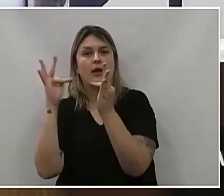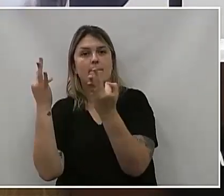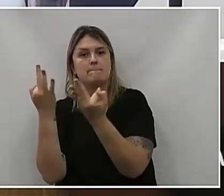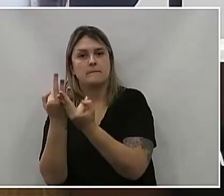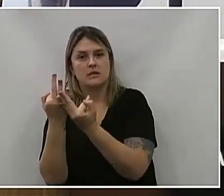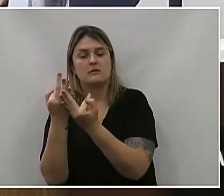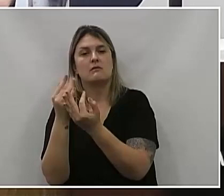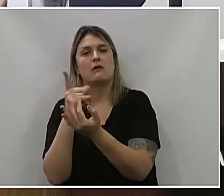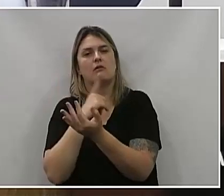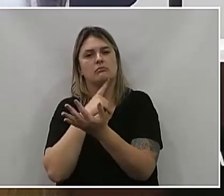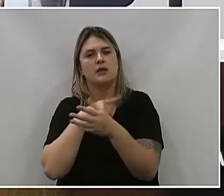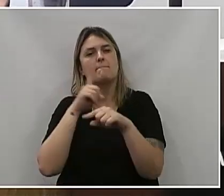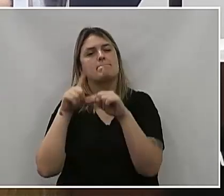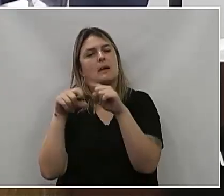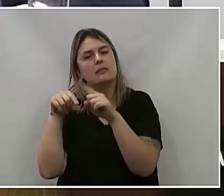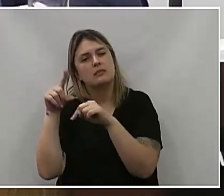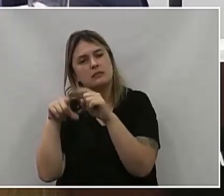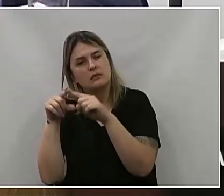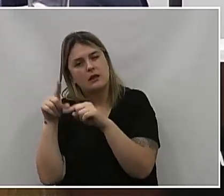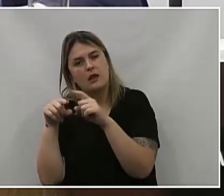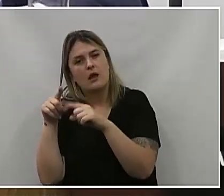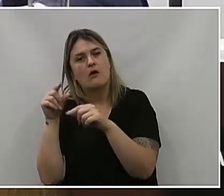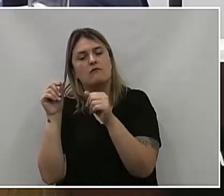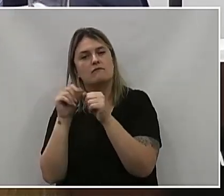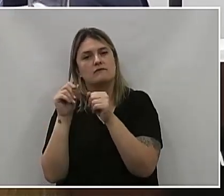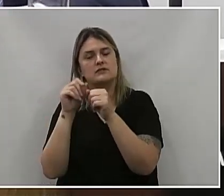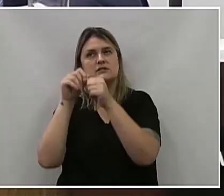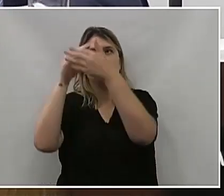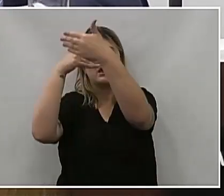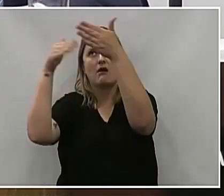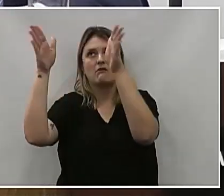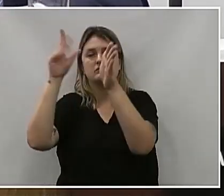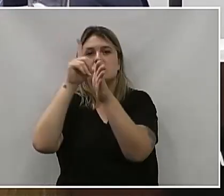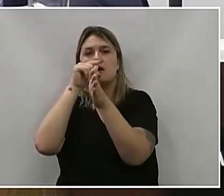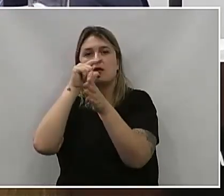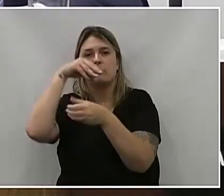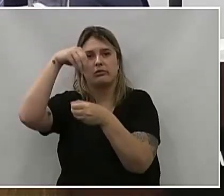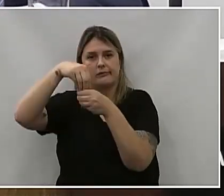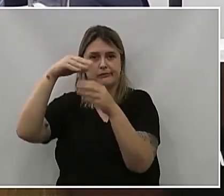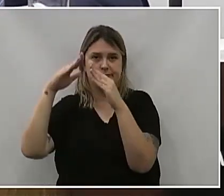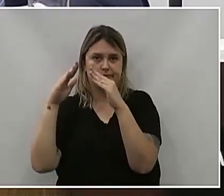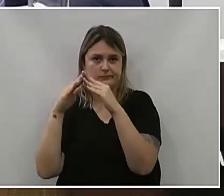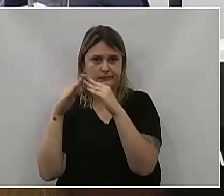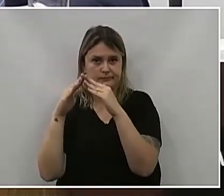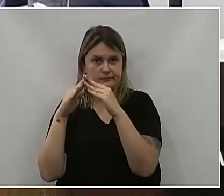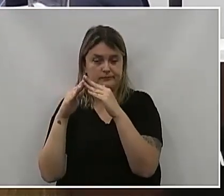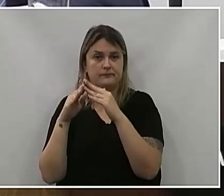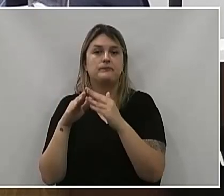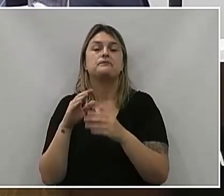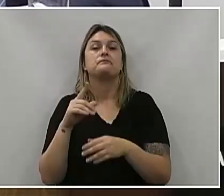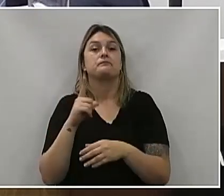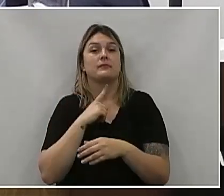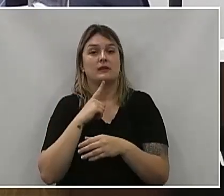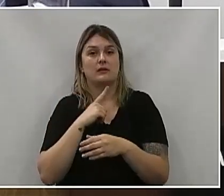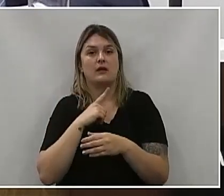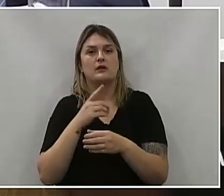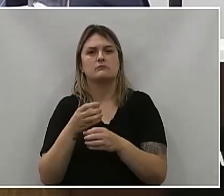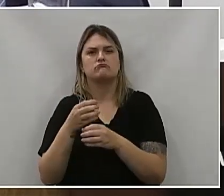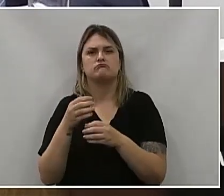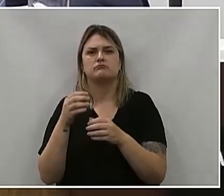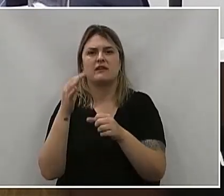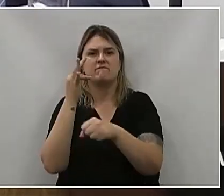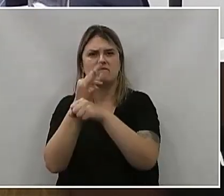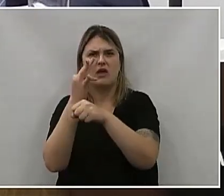terão acesso a todos os materiais necessários para a implantação de caixas de água em suas residências, o que inclui as bases de suporte